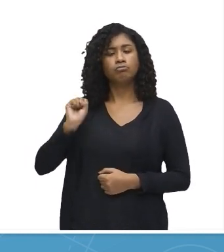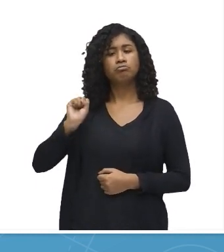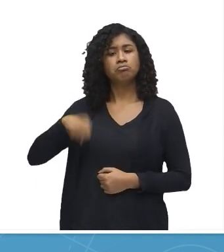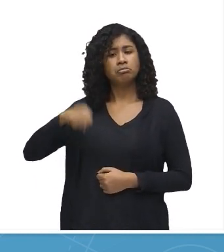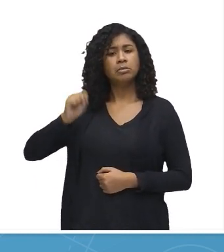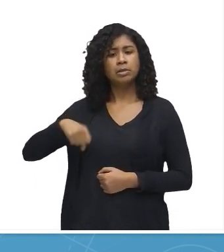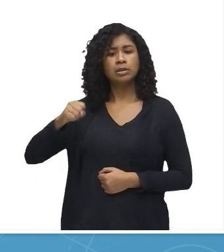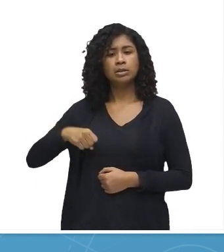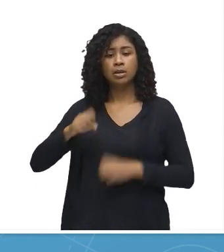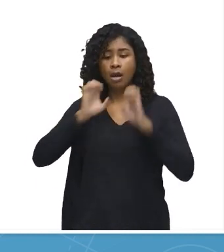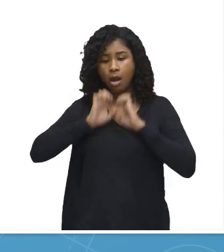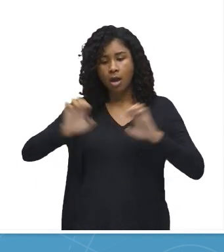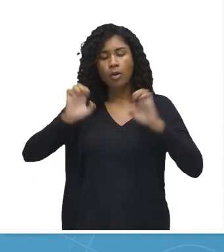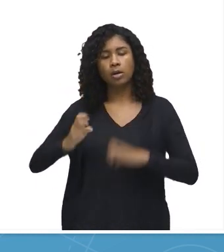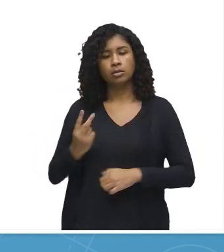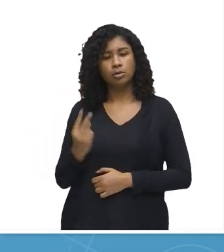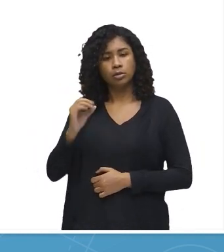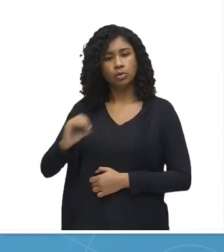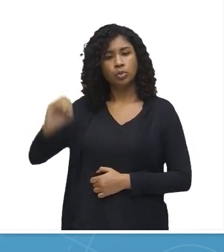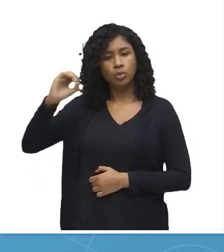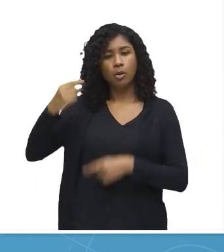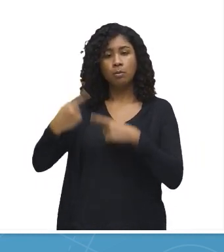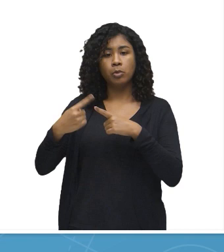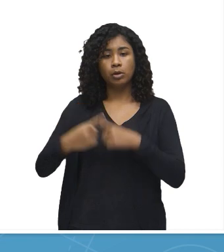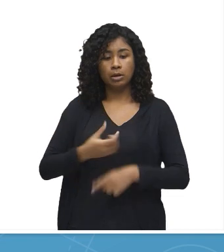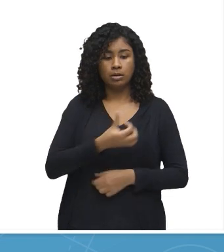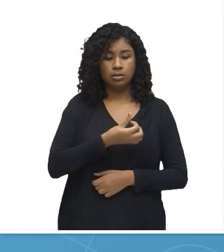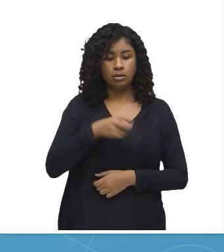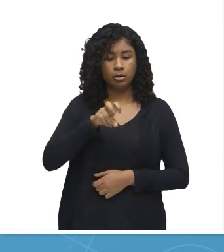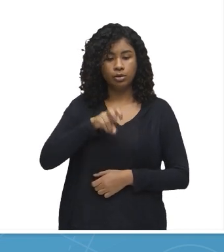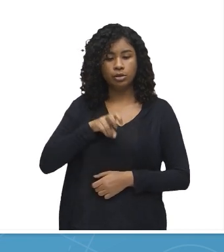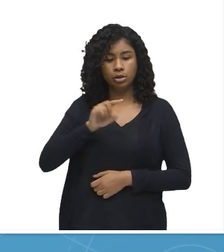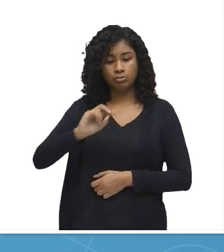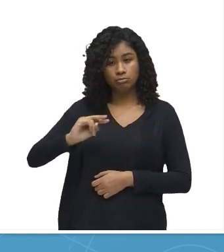grau. Olha aqui, ó, expoente 2, a incógnita, tá?